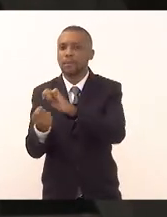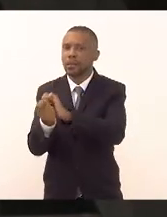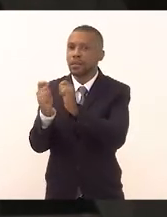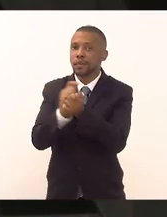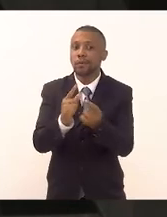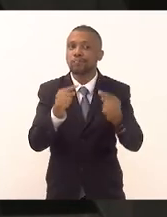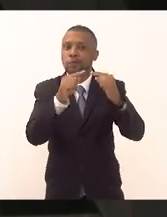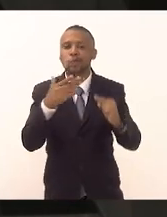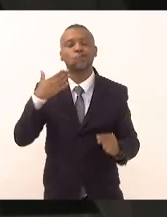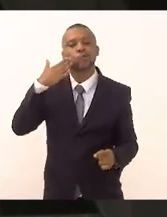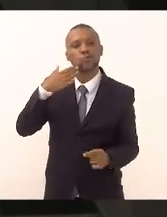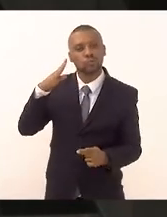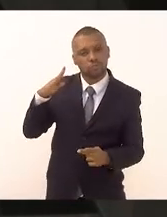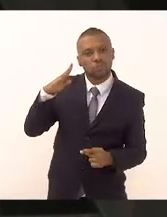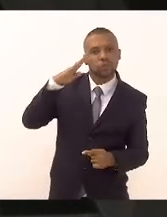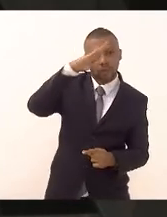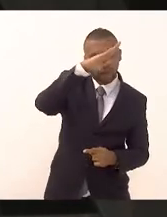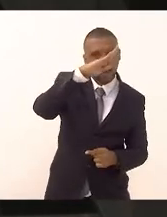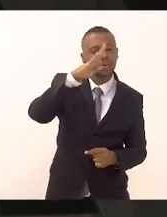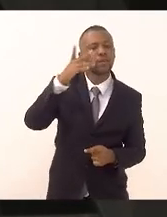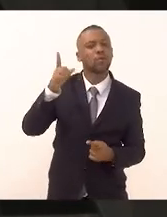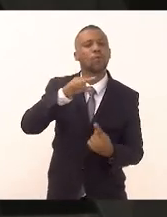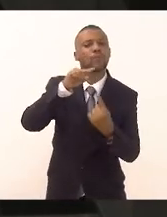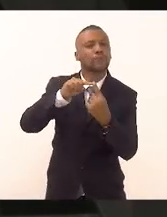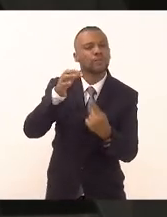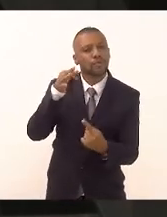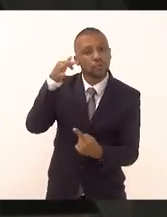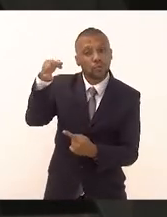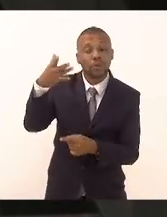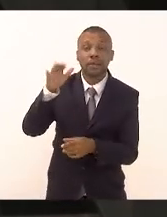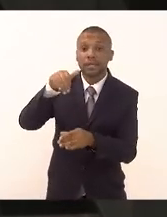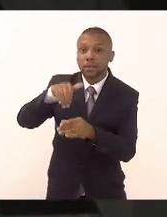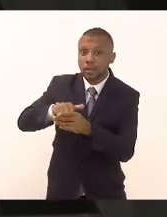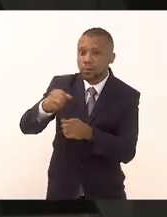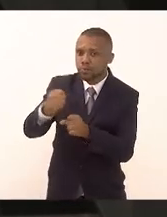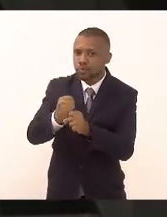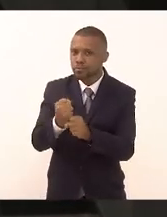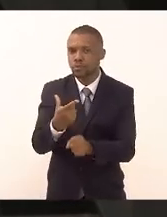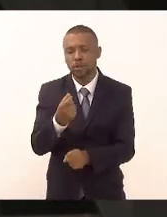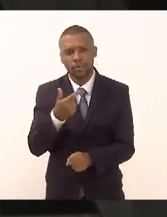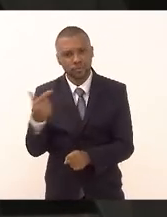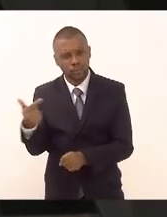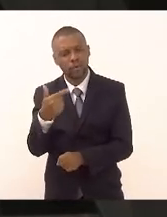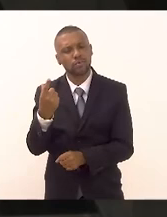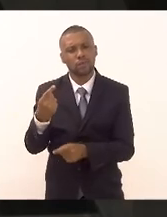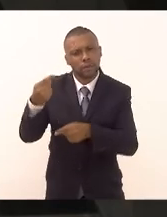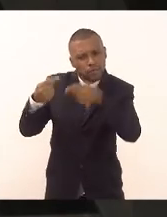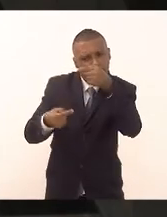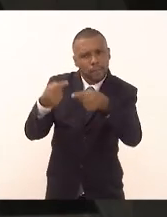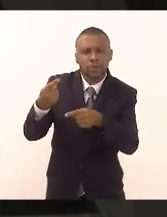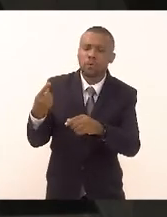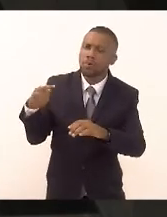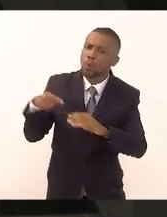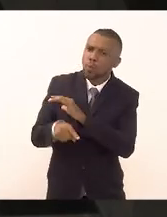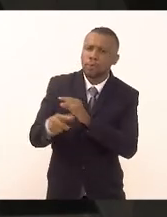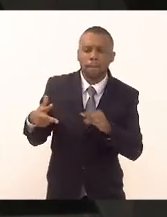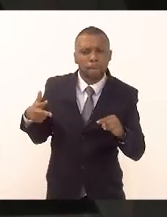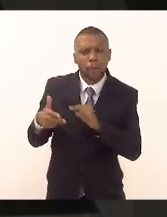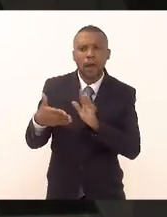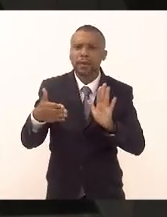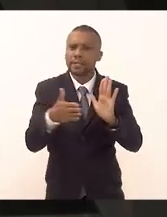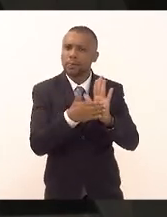Bolsonaro com vistas à eleição de 2022. Vamos avançar nesse debate, vamos barrar essa proposta